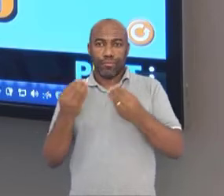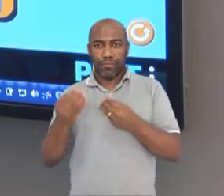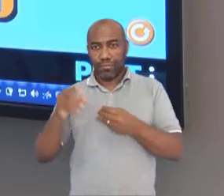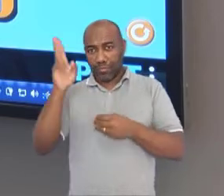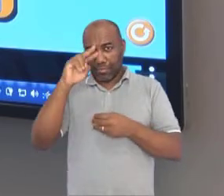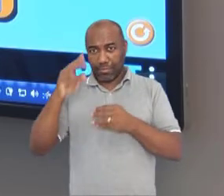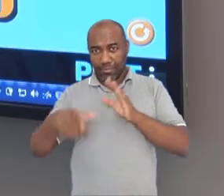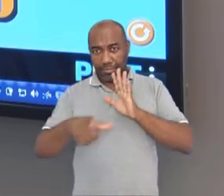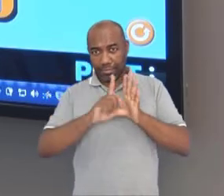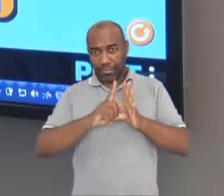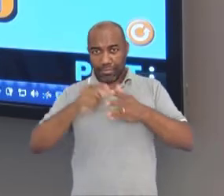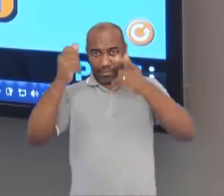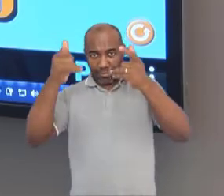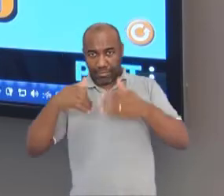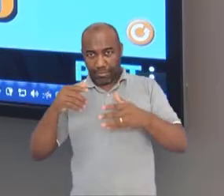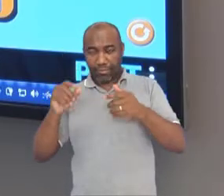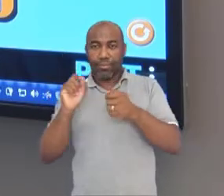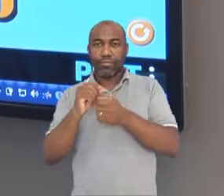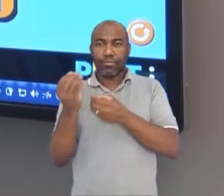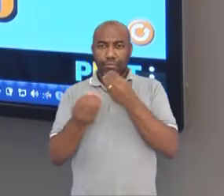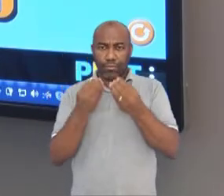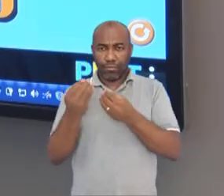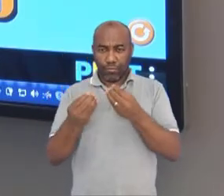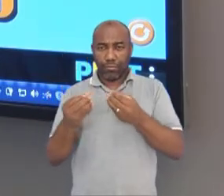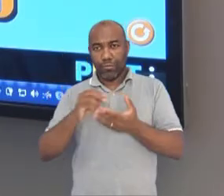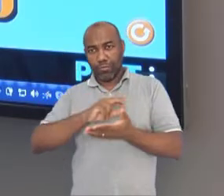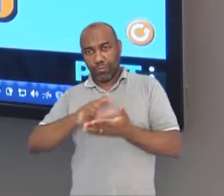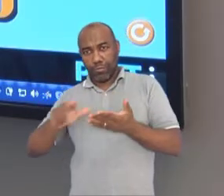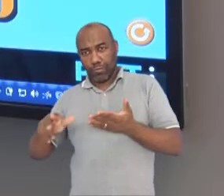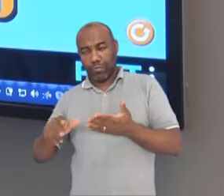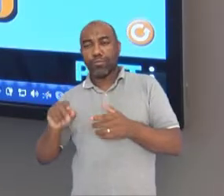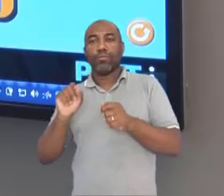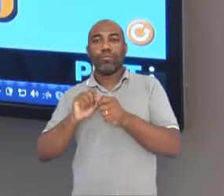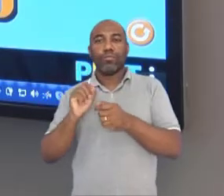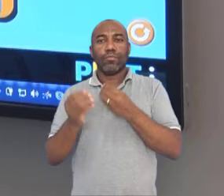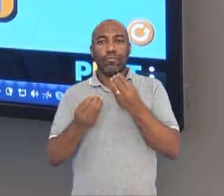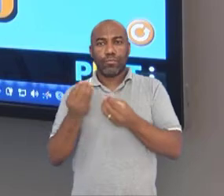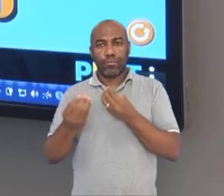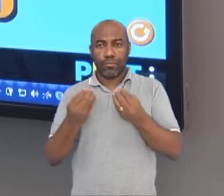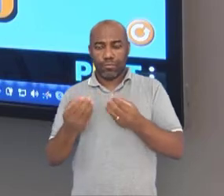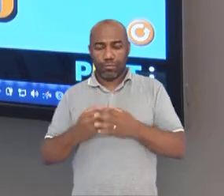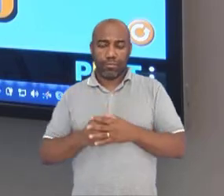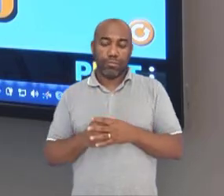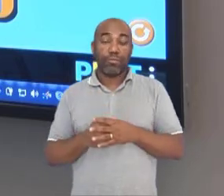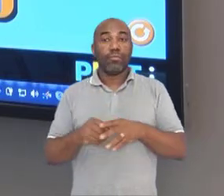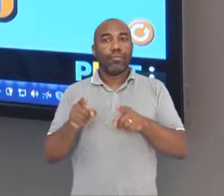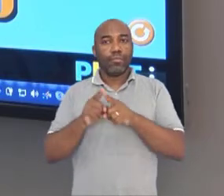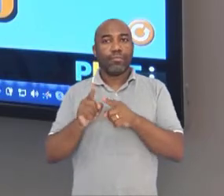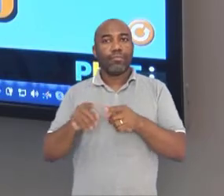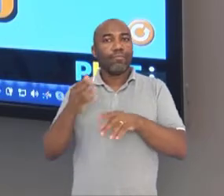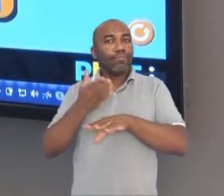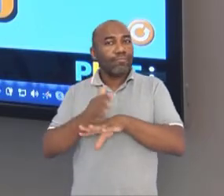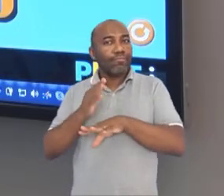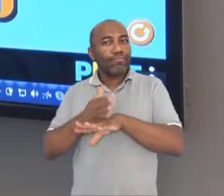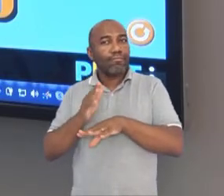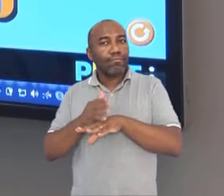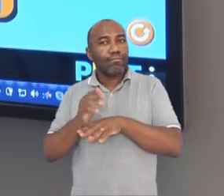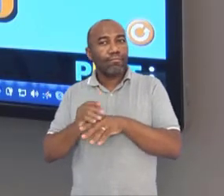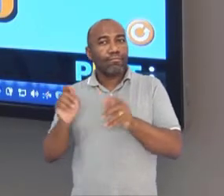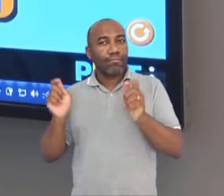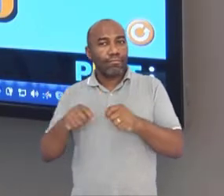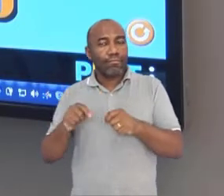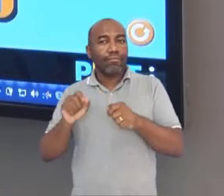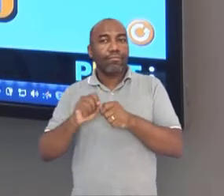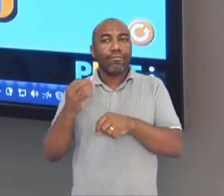que é inversamente proporcional. Quando uma aumenta, a outra diminui. Como a